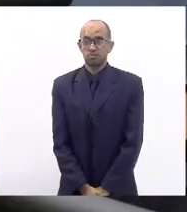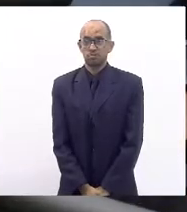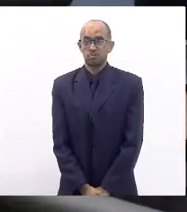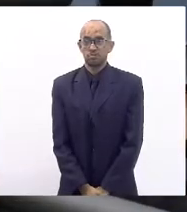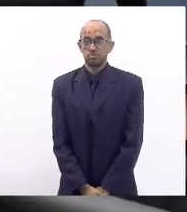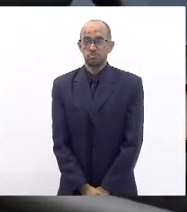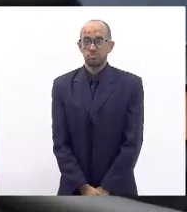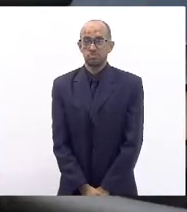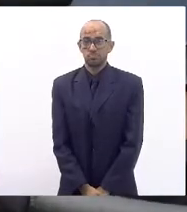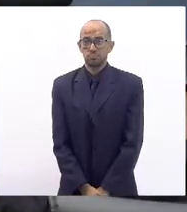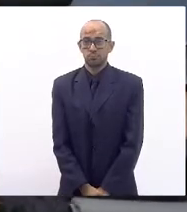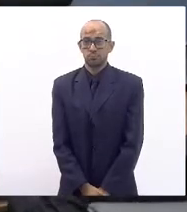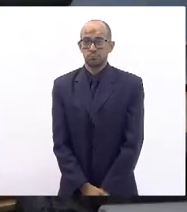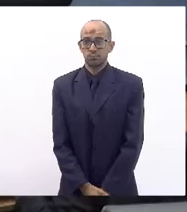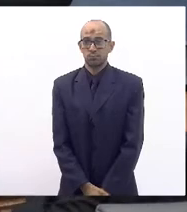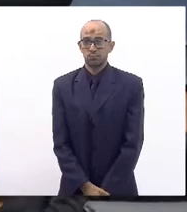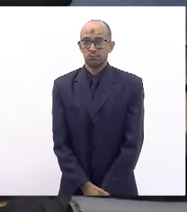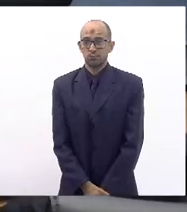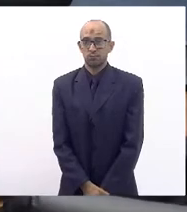eu